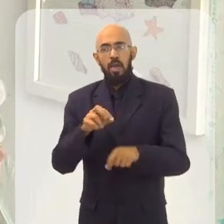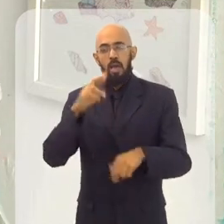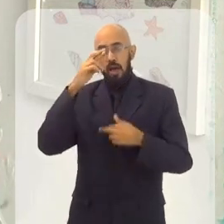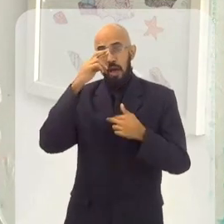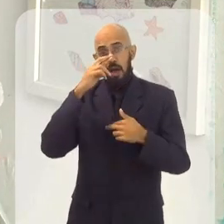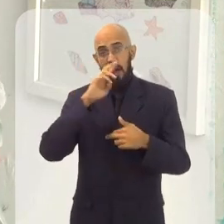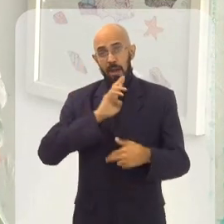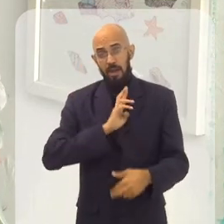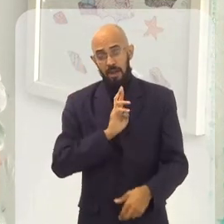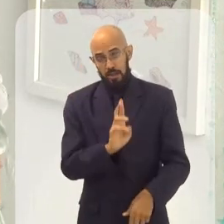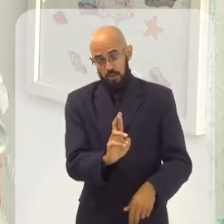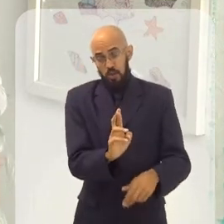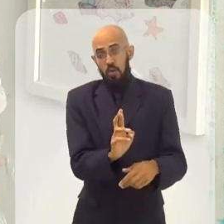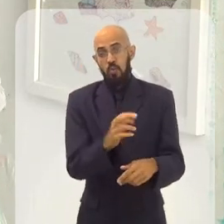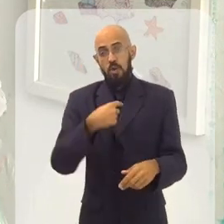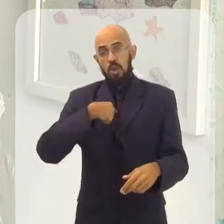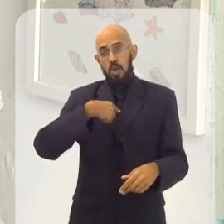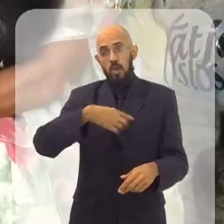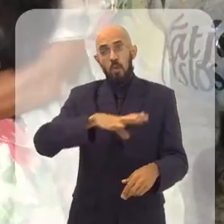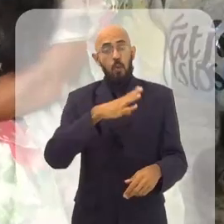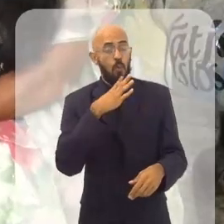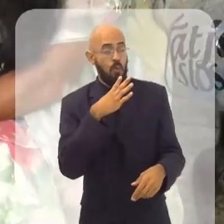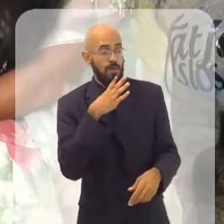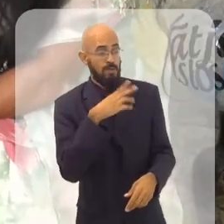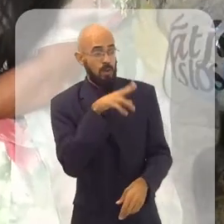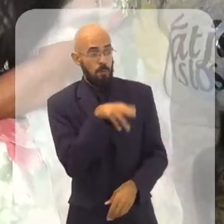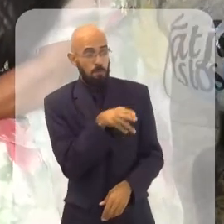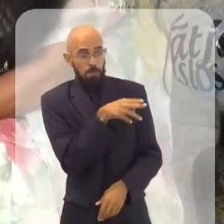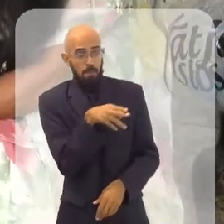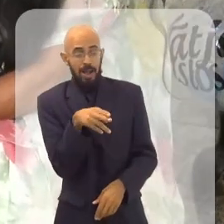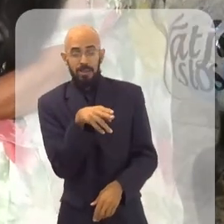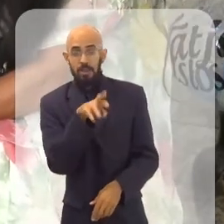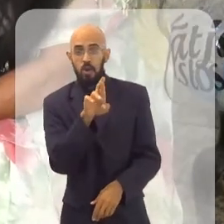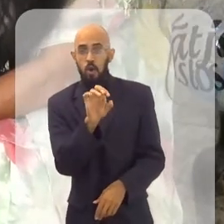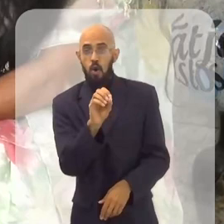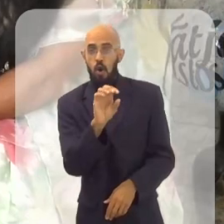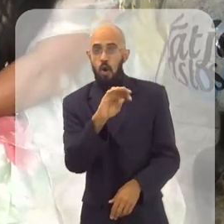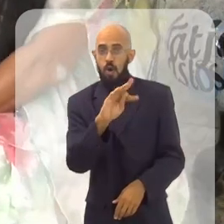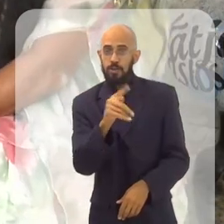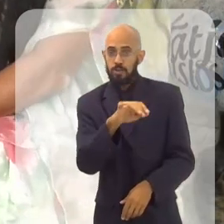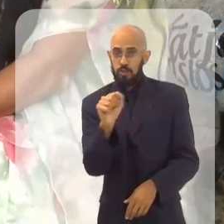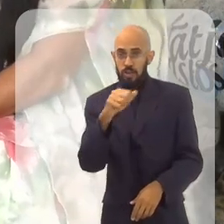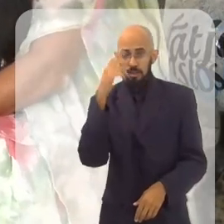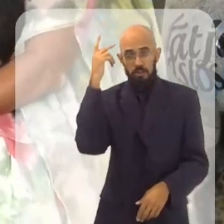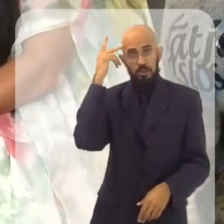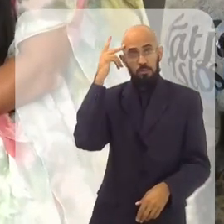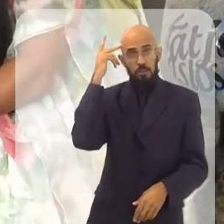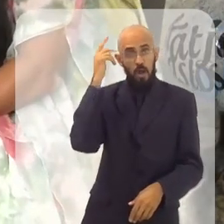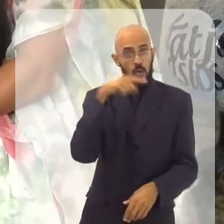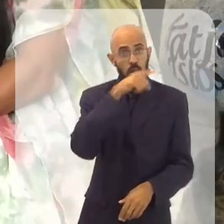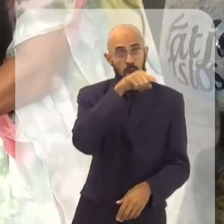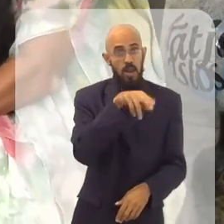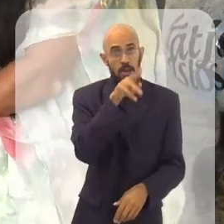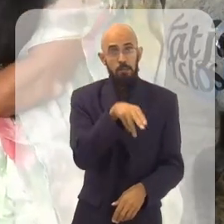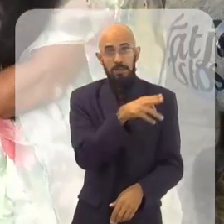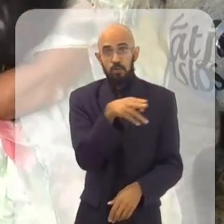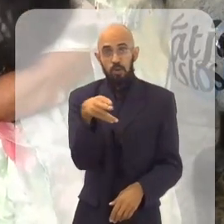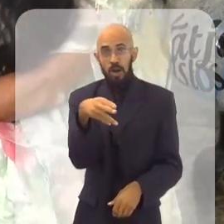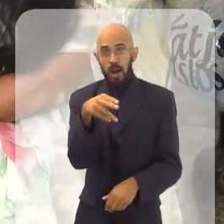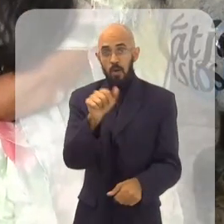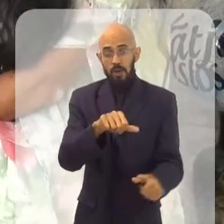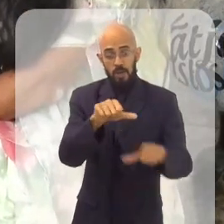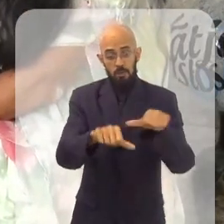né? Hoje eu conheci o Padre Rocha, tá? Ele é de São Paulo, e ele era pastoral nômade. Então,